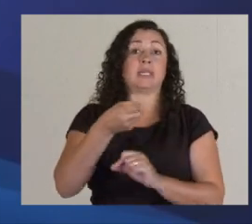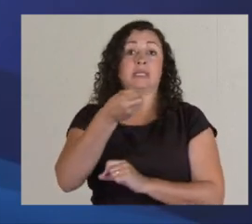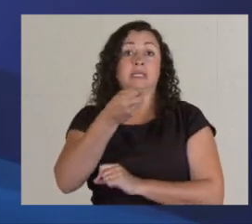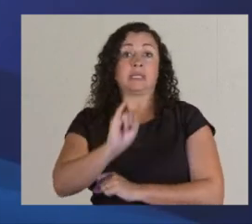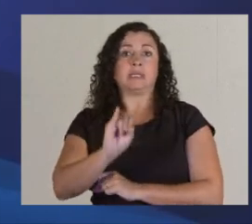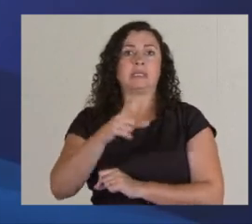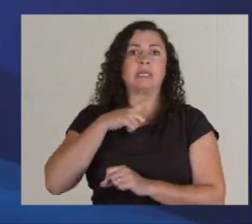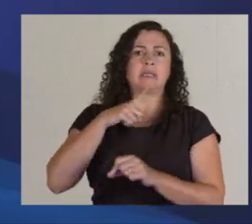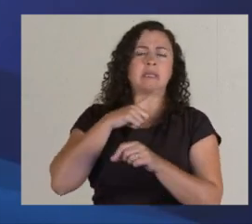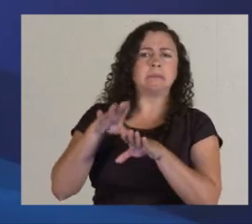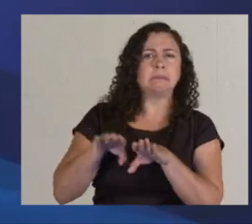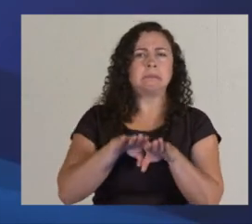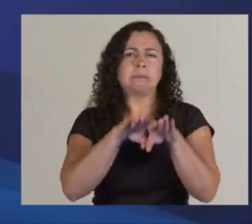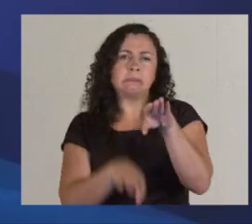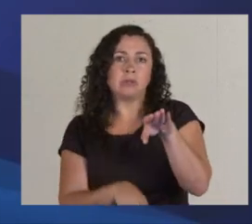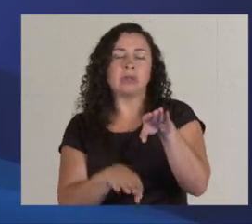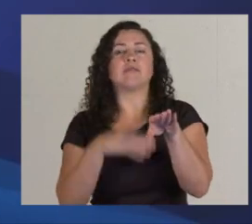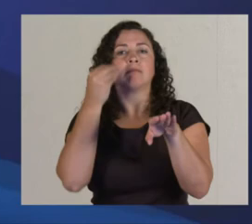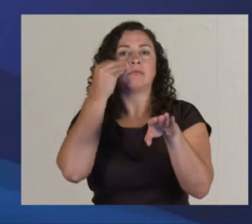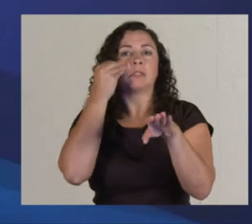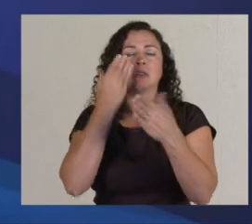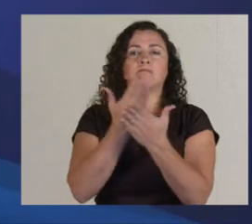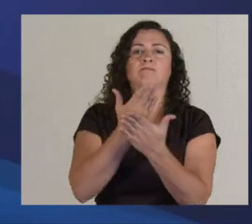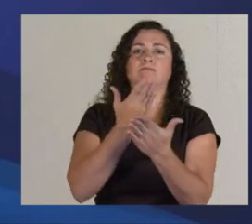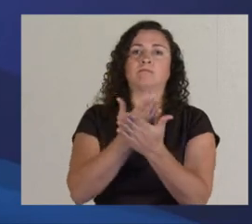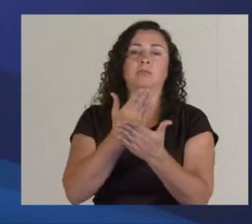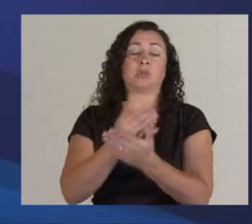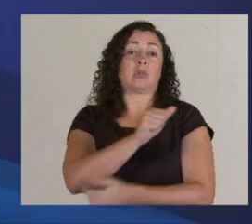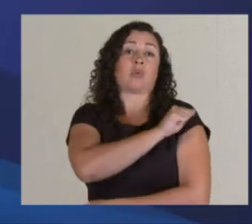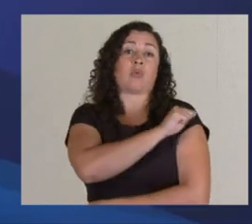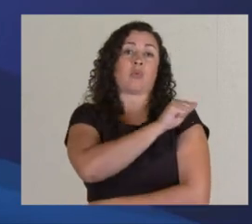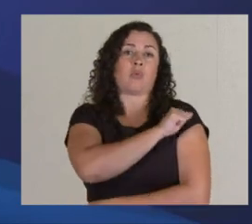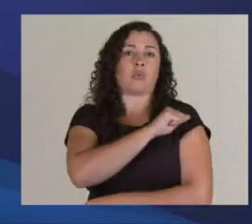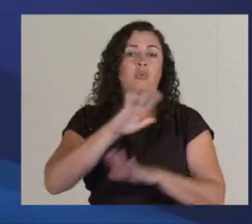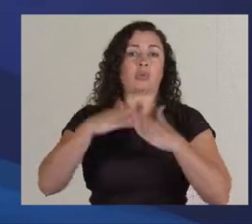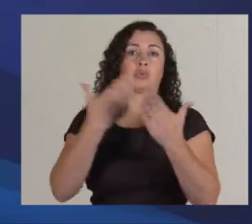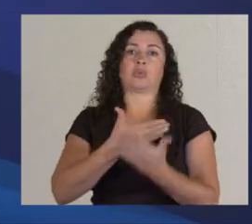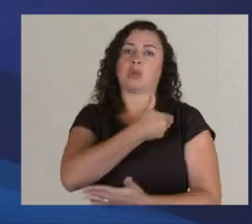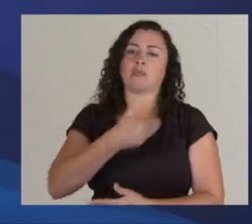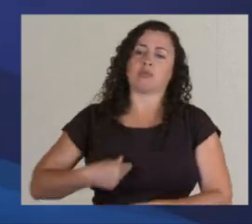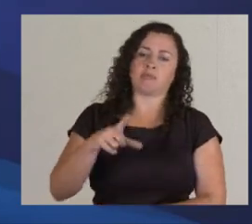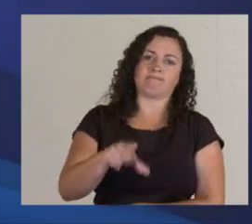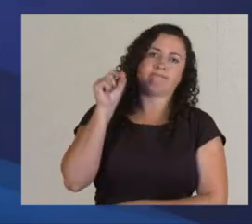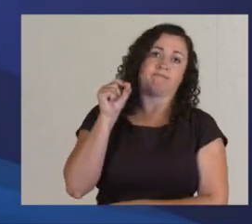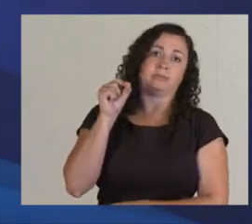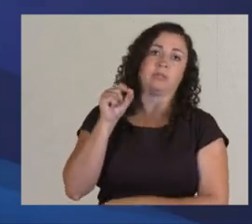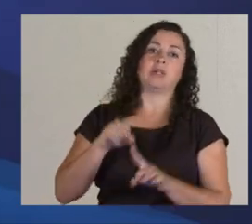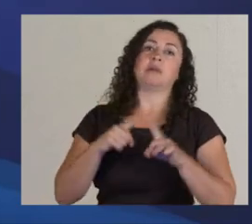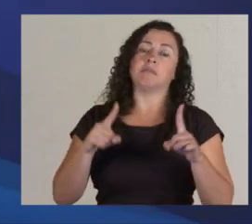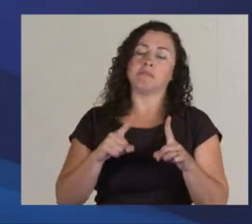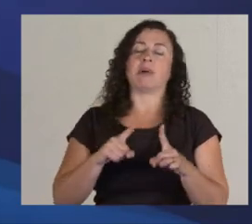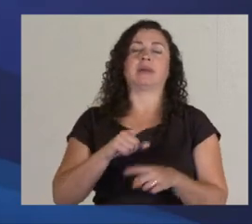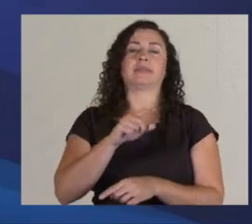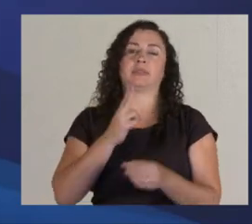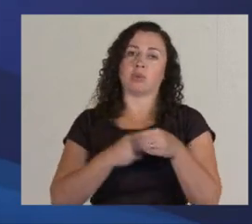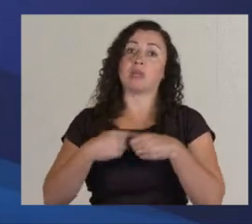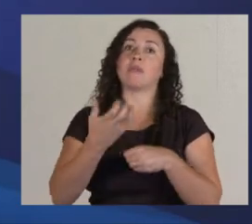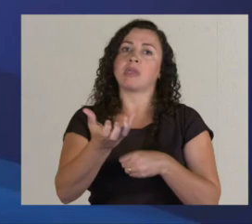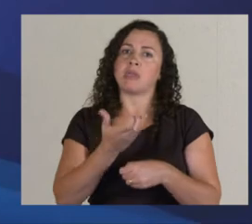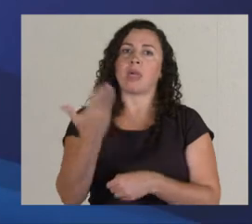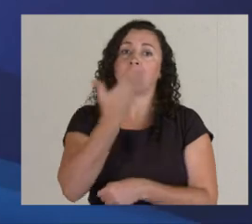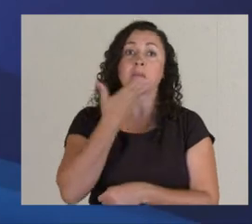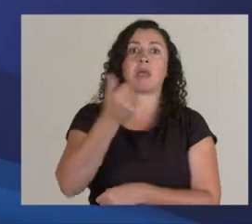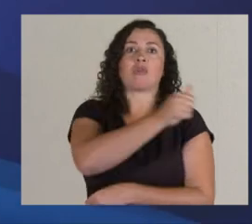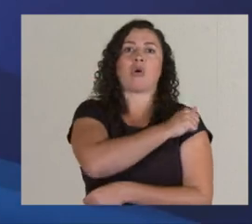naquela zona limítrofe, nós estamos optando pelo estudante da escola pública. Mas a Unicamp quer e vai continuar buscando os melhores